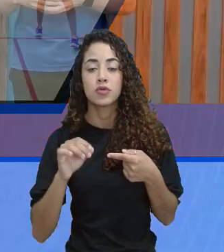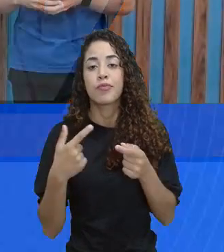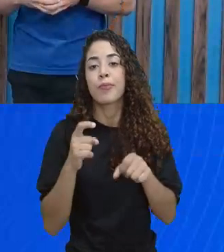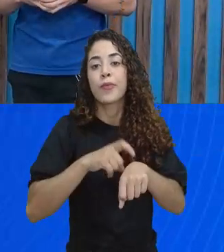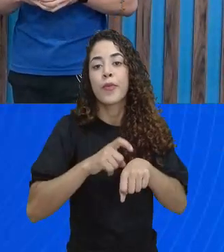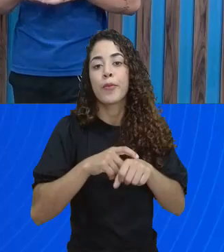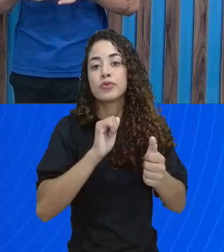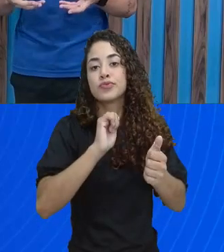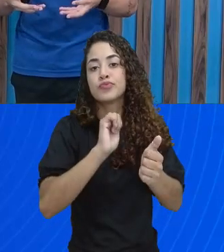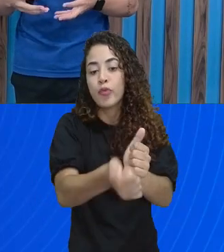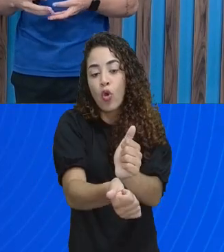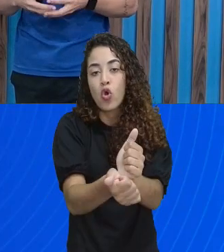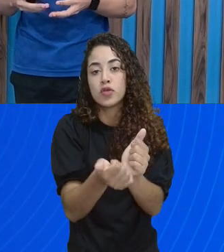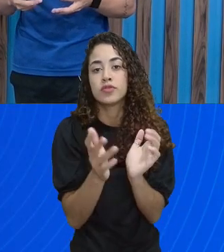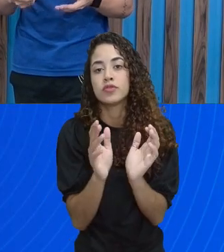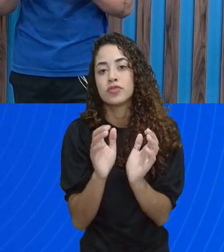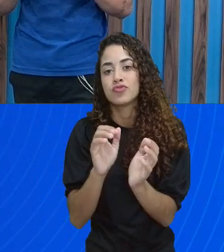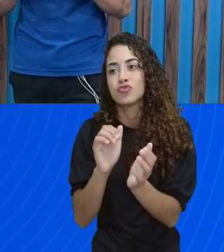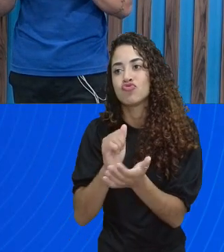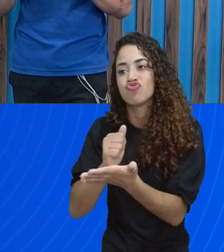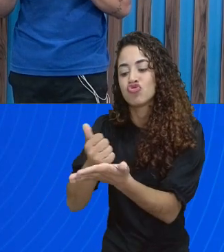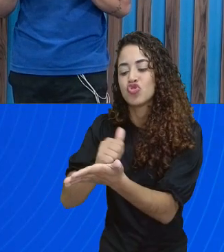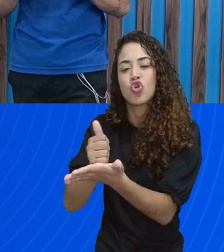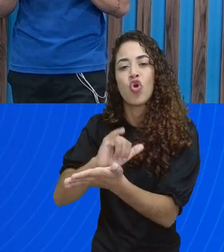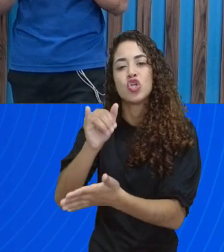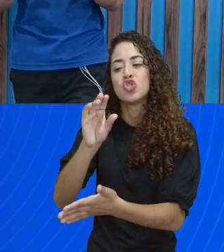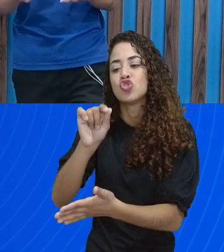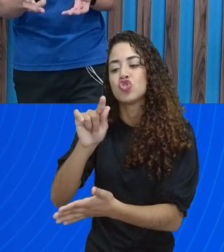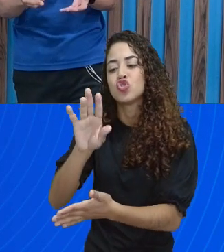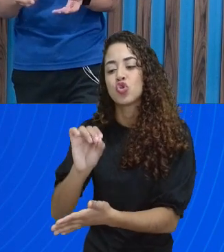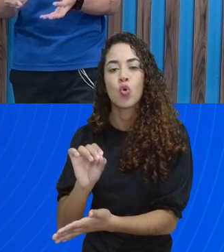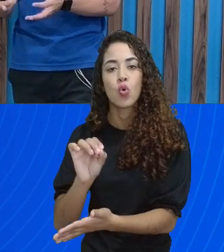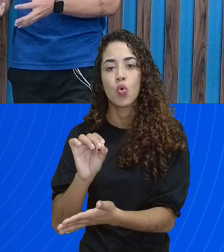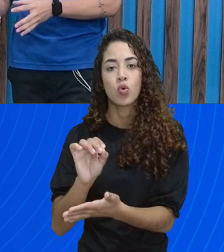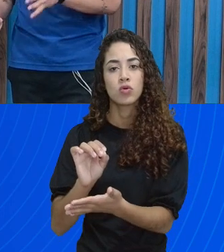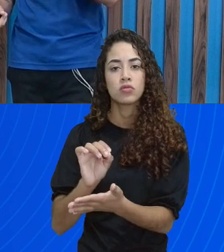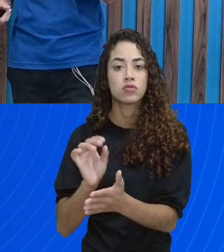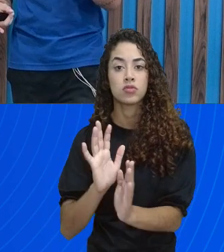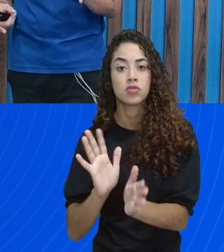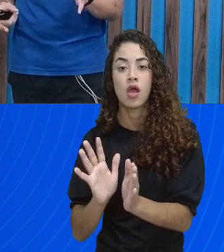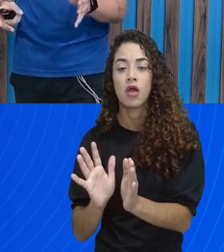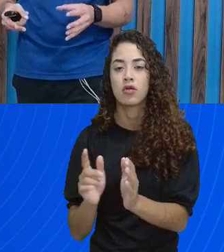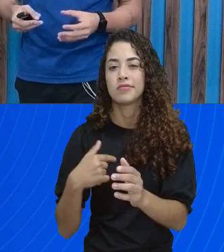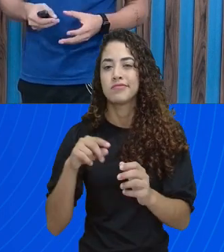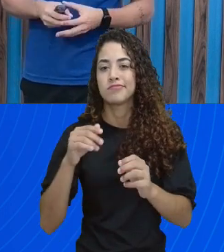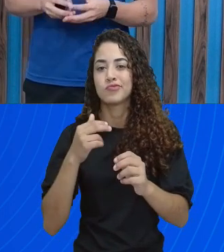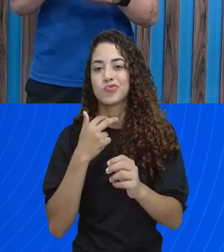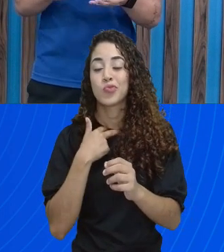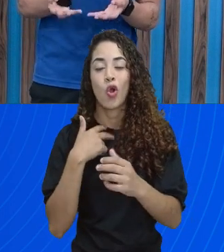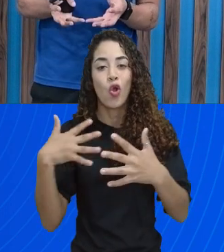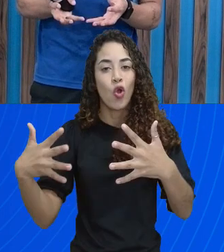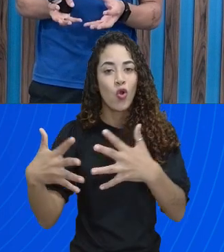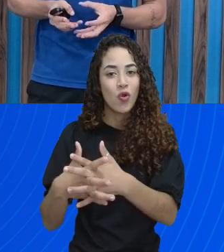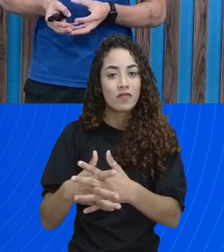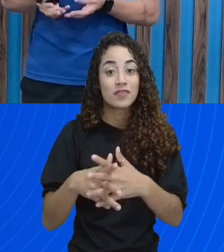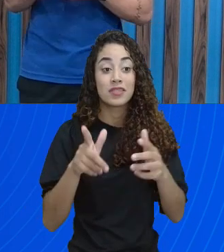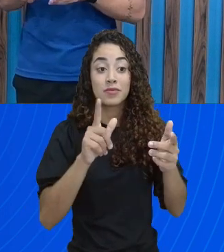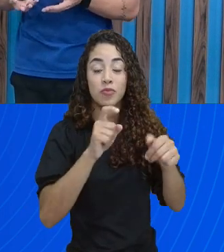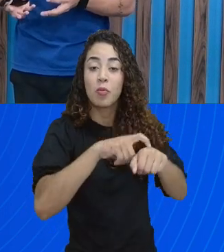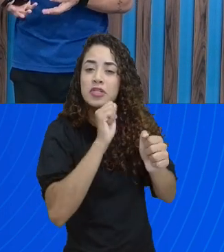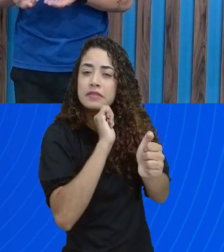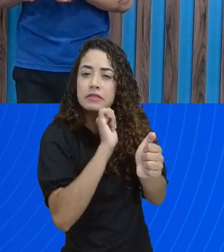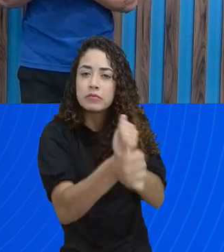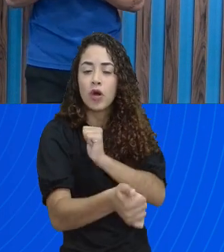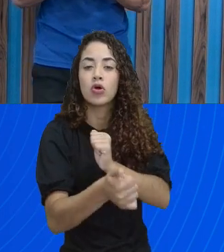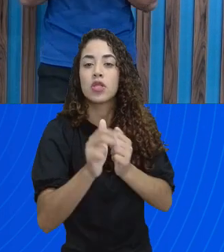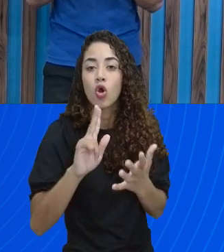né? Quando o esporte, não vou nem dizer jogo, porque eu falei jogo aqui no sentido de partida, né? Mas para vocês não confundirem. Quando o esporte ele